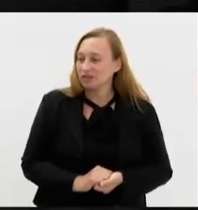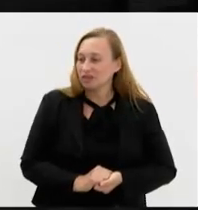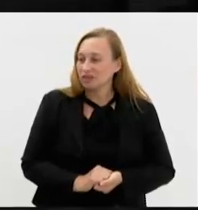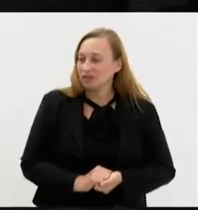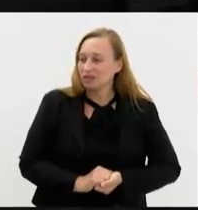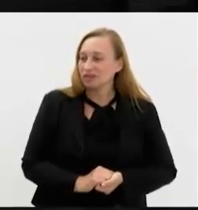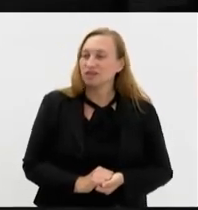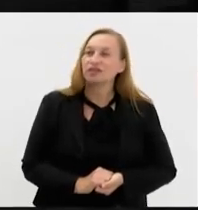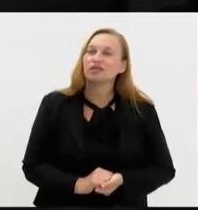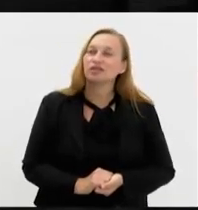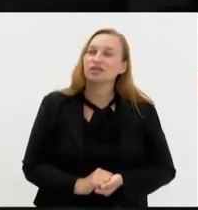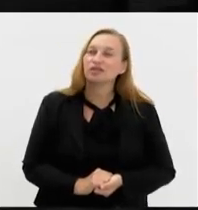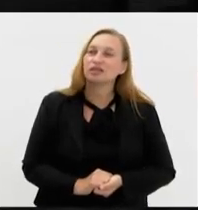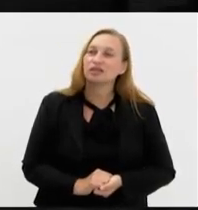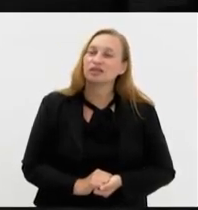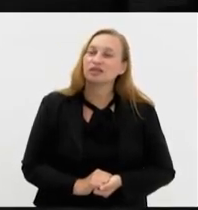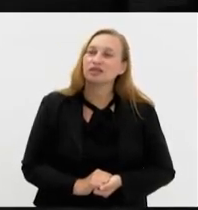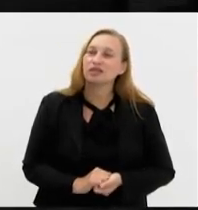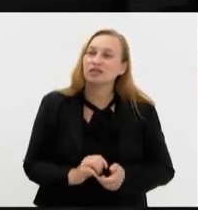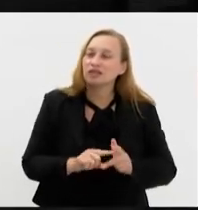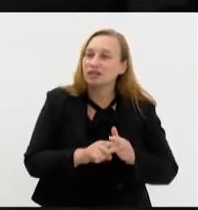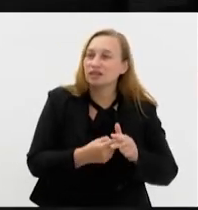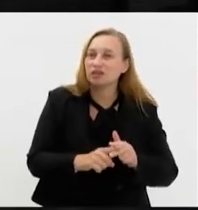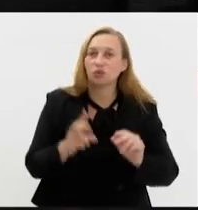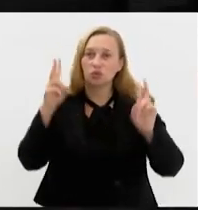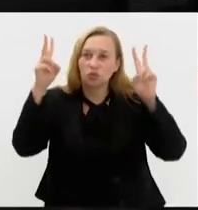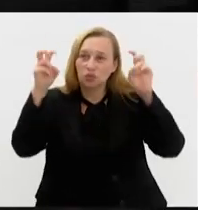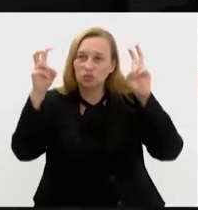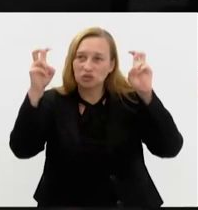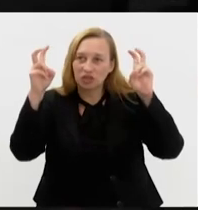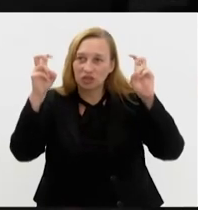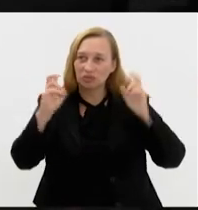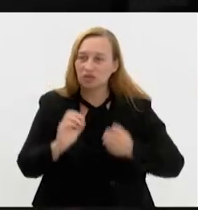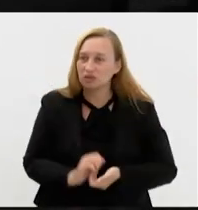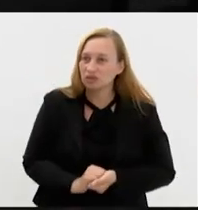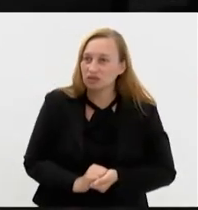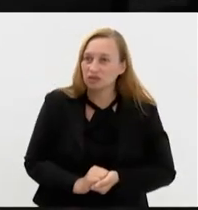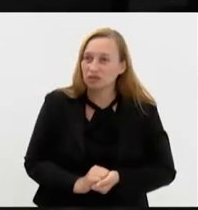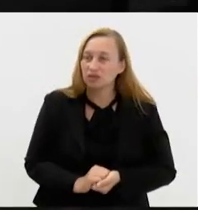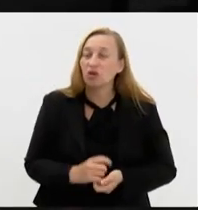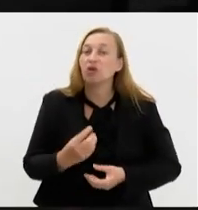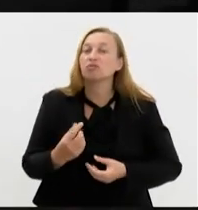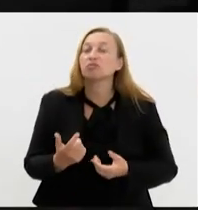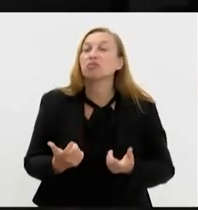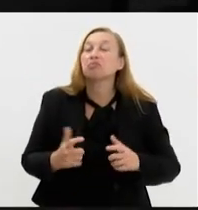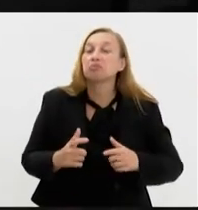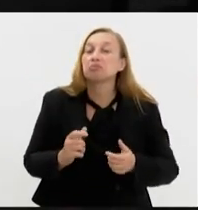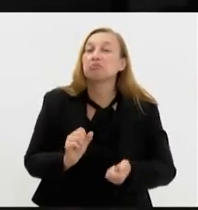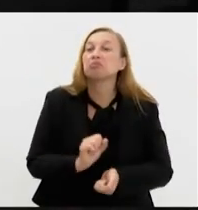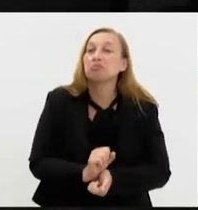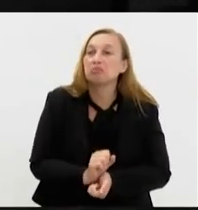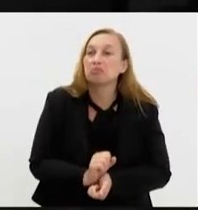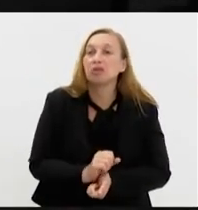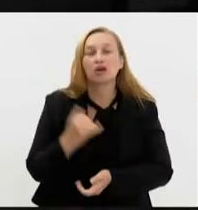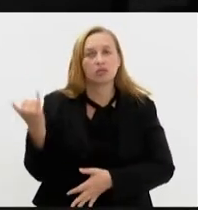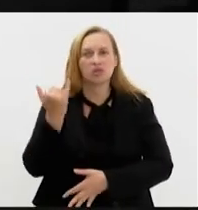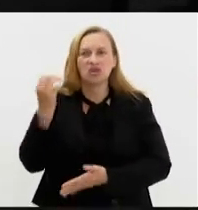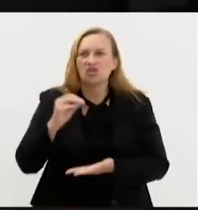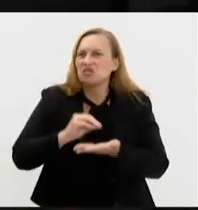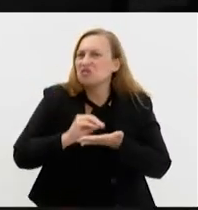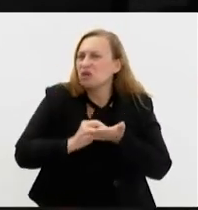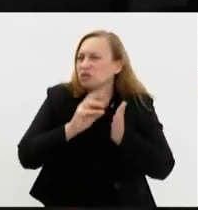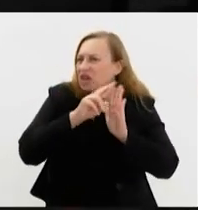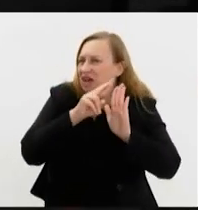liberdade de expressão mas de regulamentar a temática onde nós iremos parar né tá muito importante não nos faltam normas